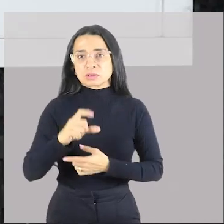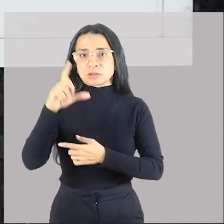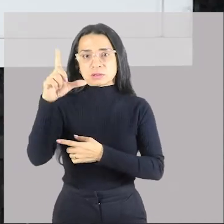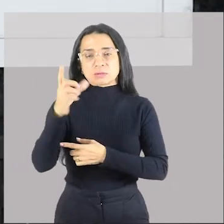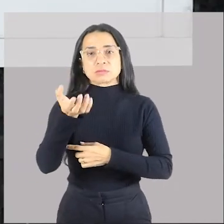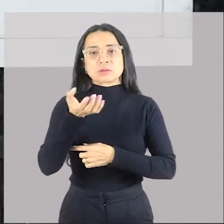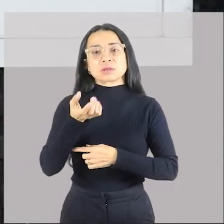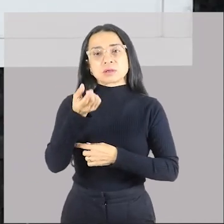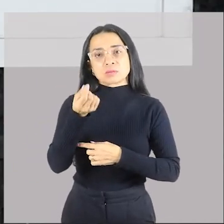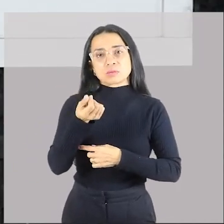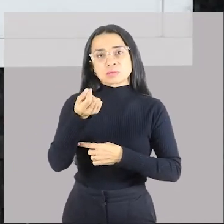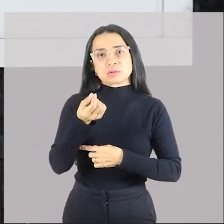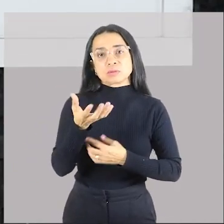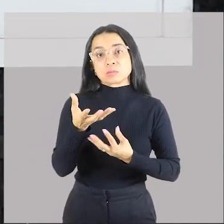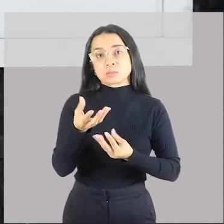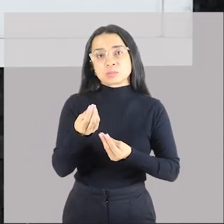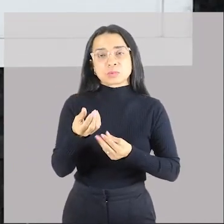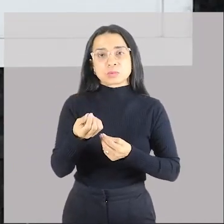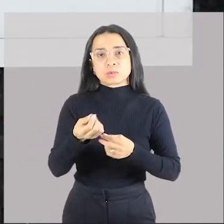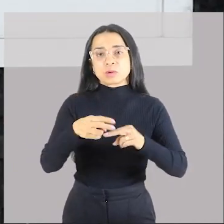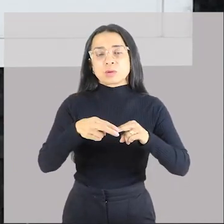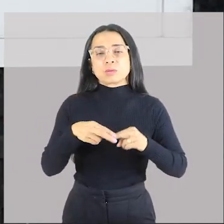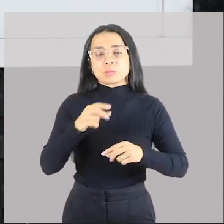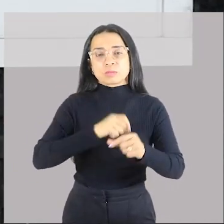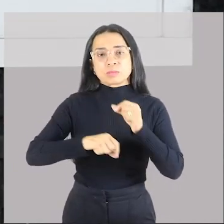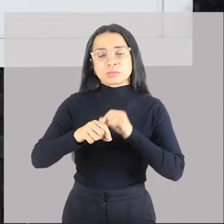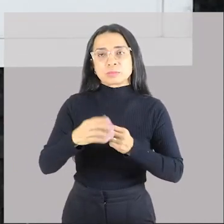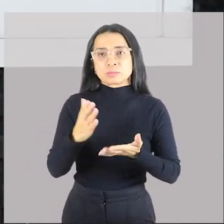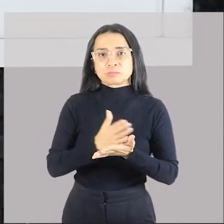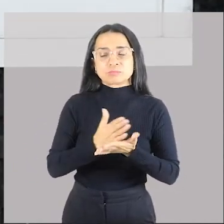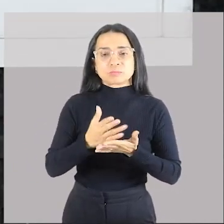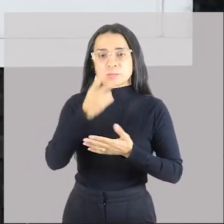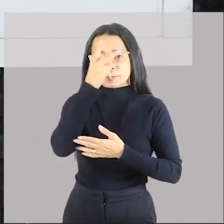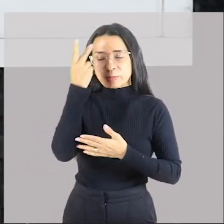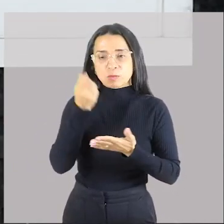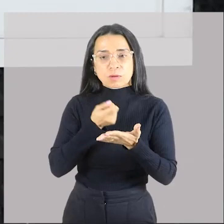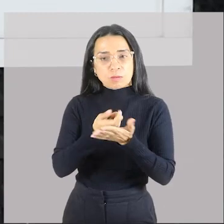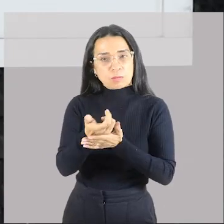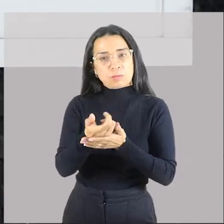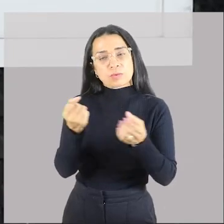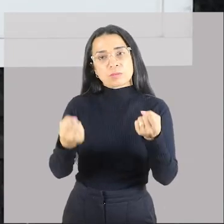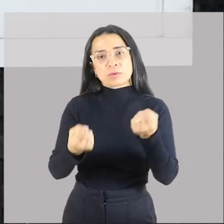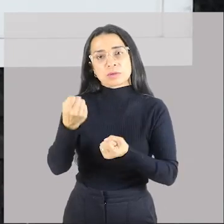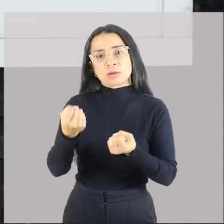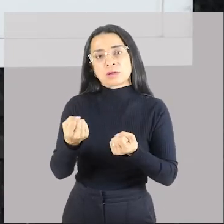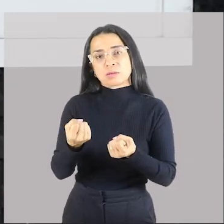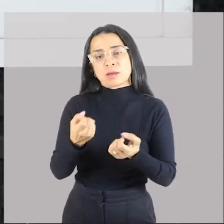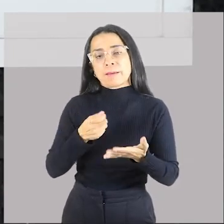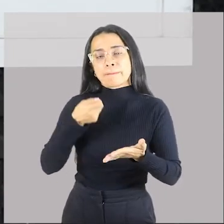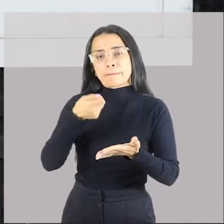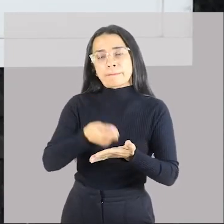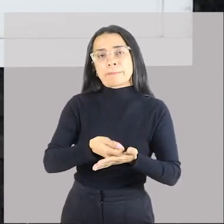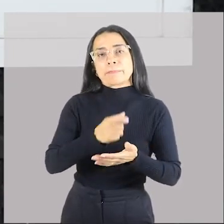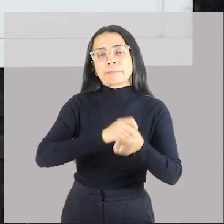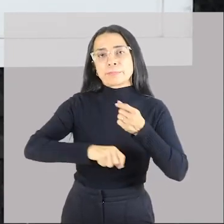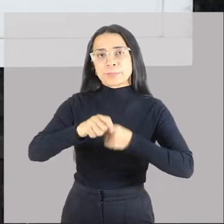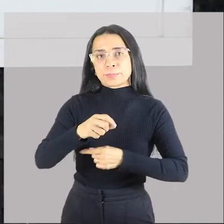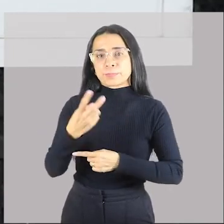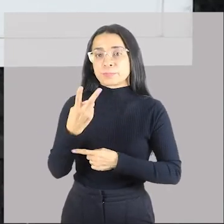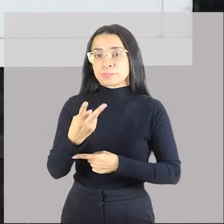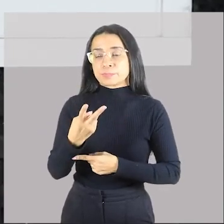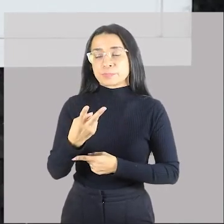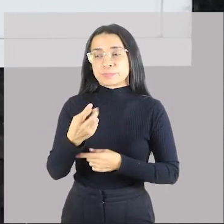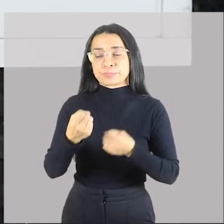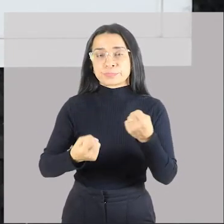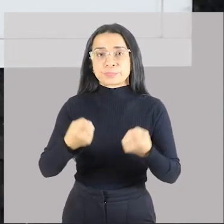alto. Por isso, às vezes, a pessoa compra um carro, eu paguei 2 carros. Por quê? Porque imagina isso aqui feito de 72 vezes.